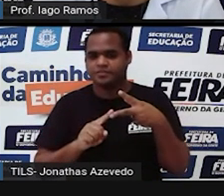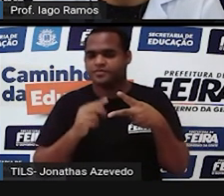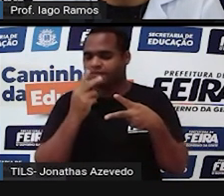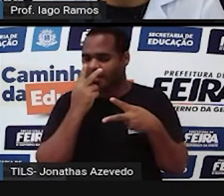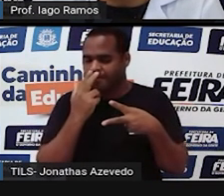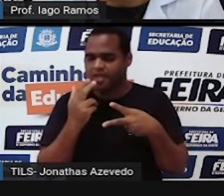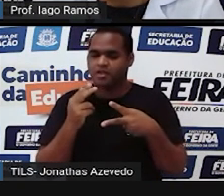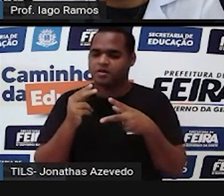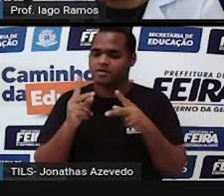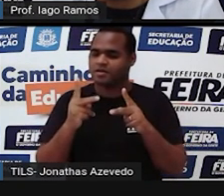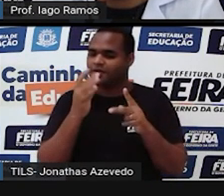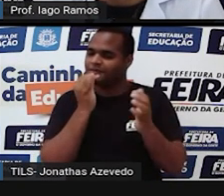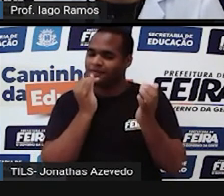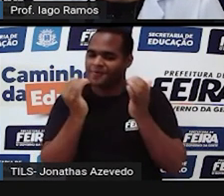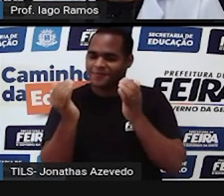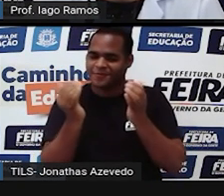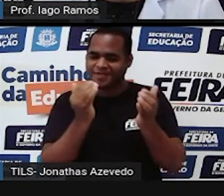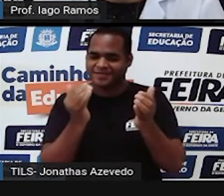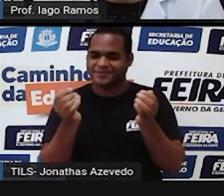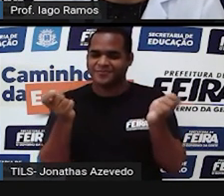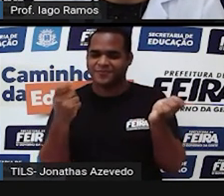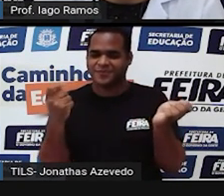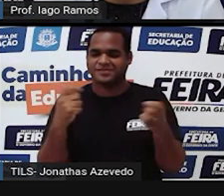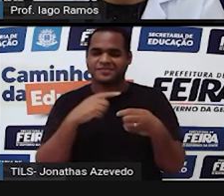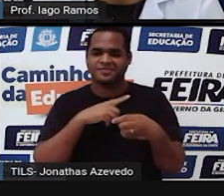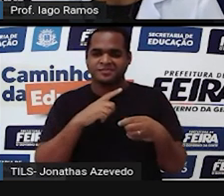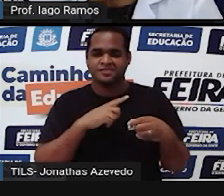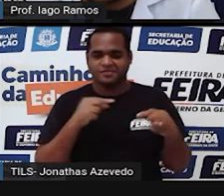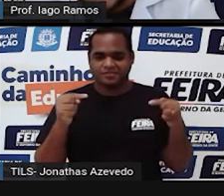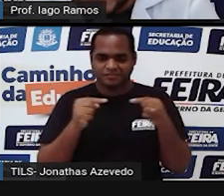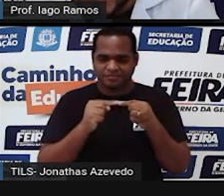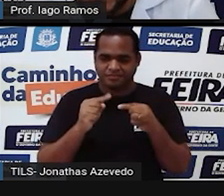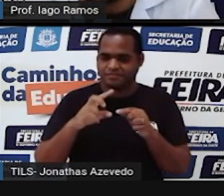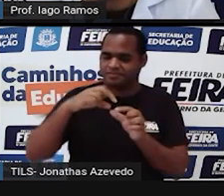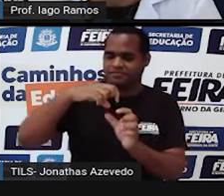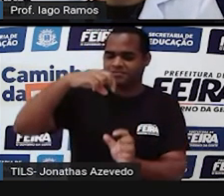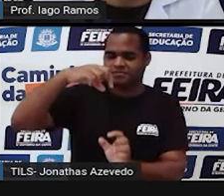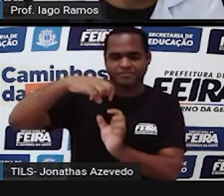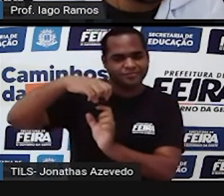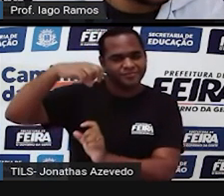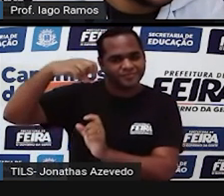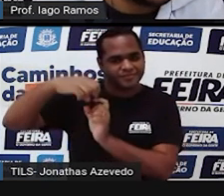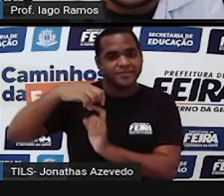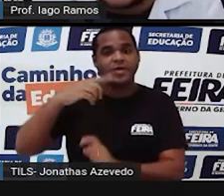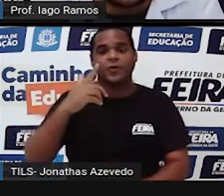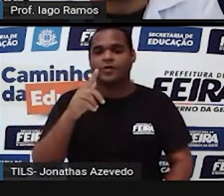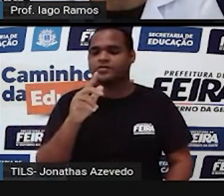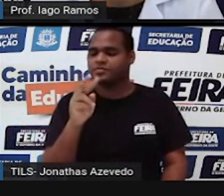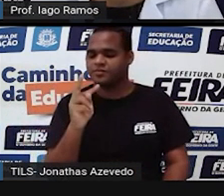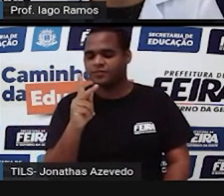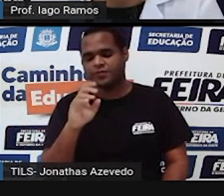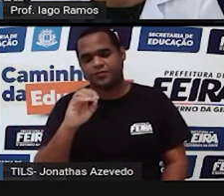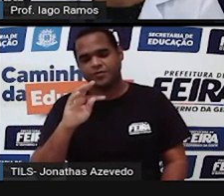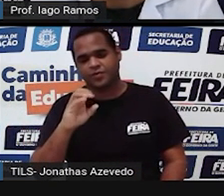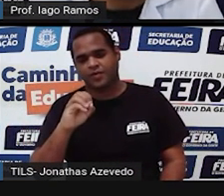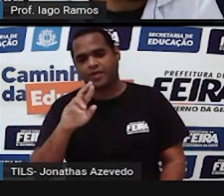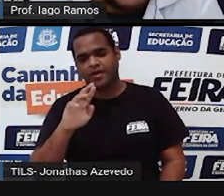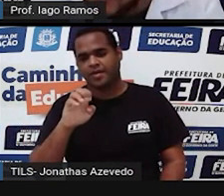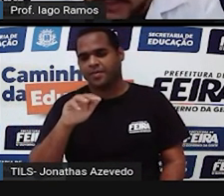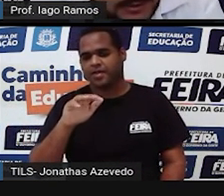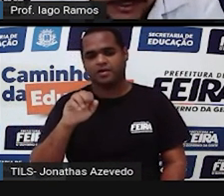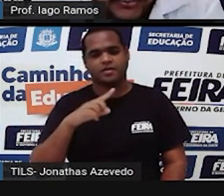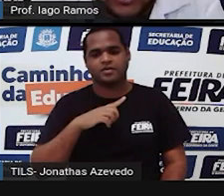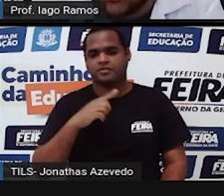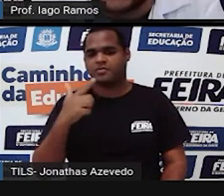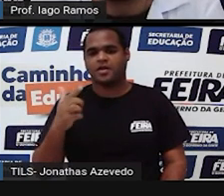estão sendo comparadas. Isso é no gráfico de colunas. O histograma não tem comparação, não